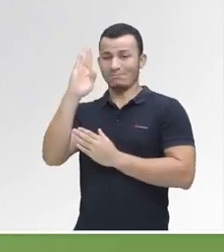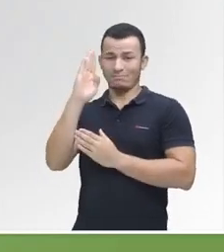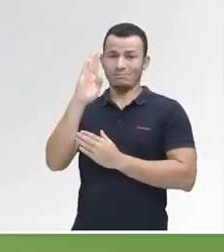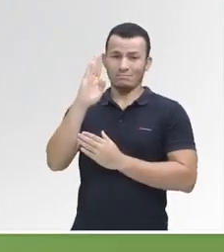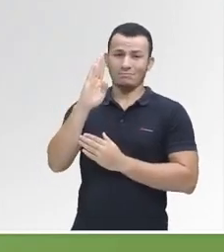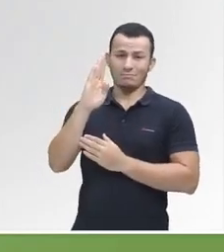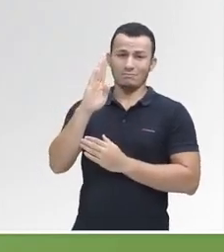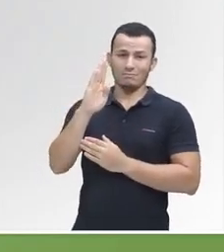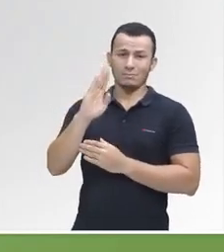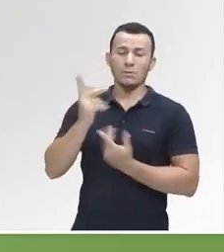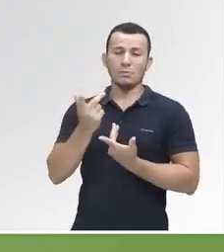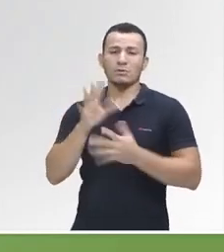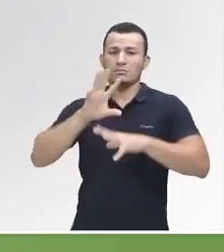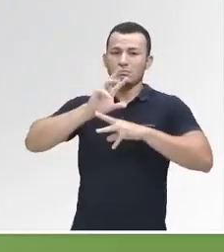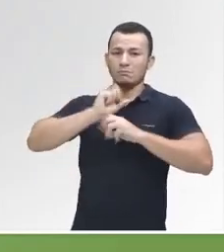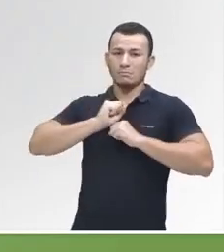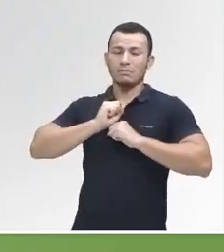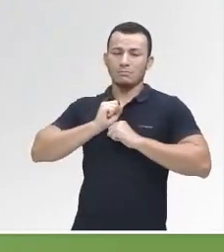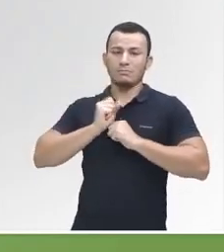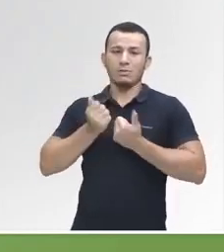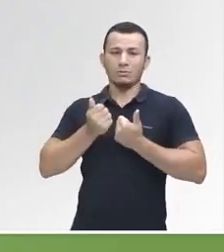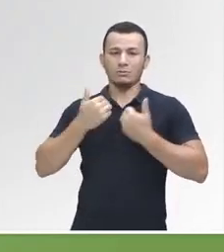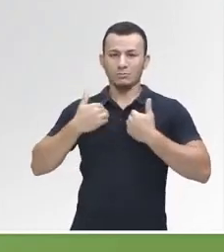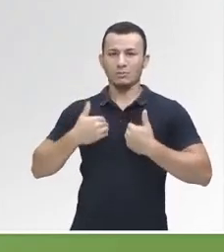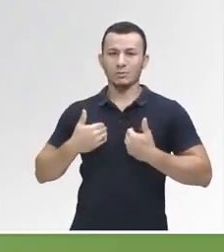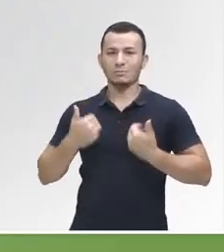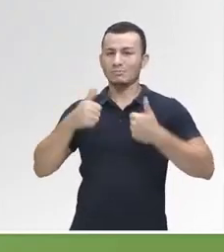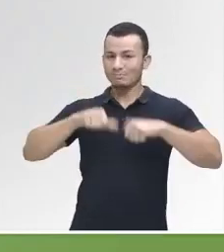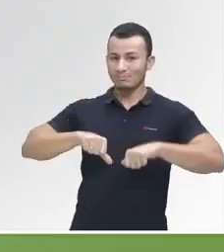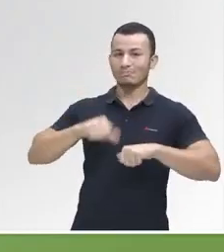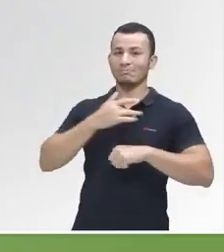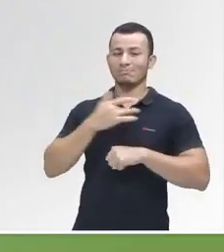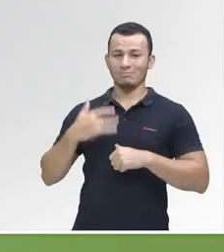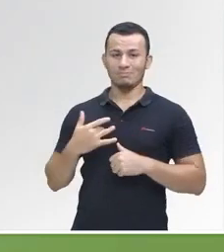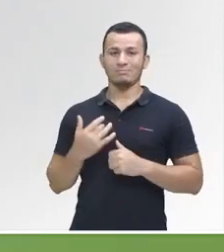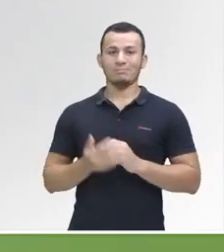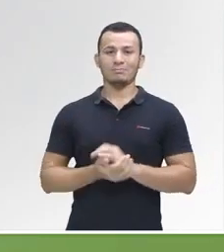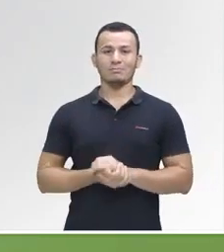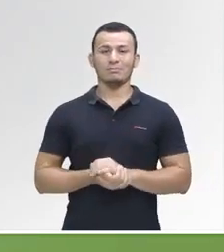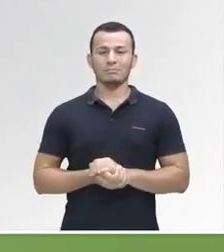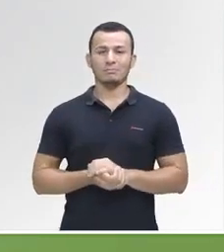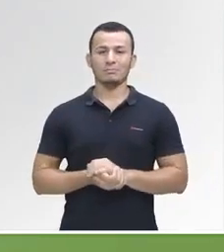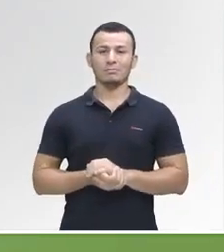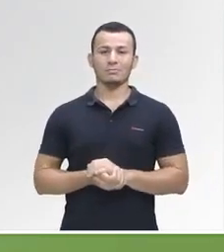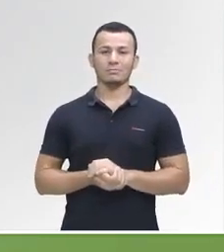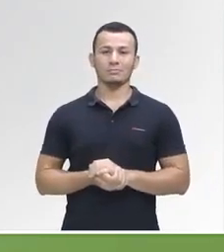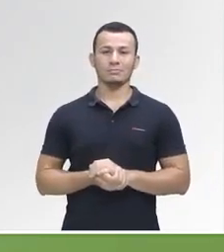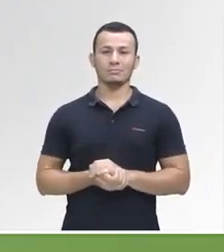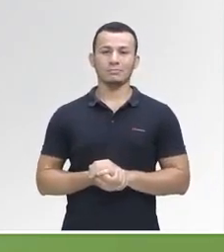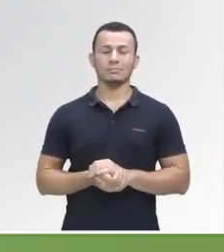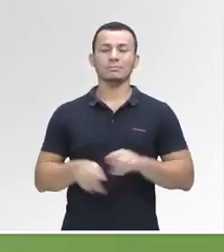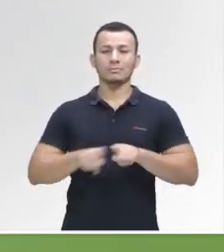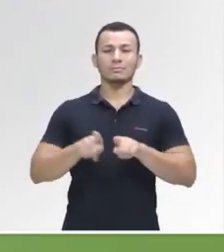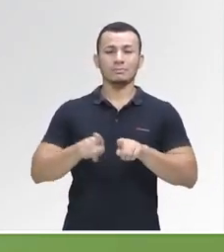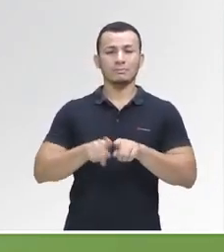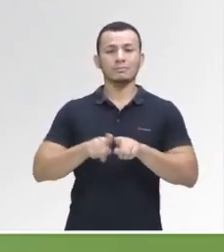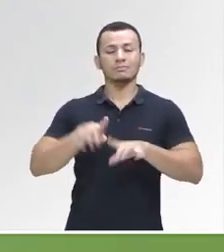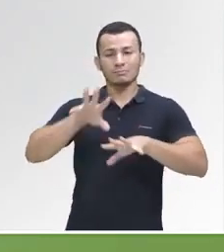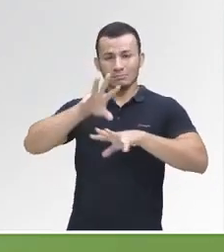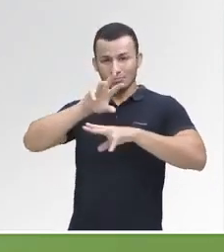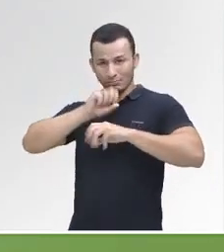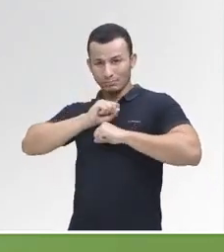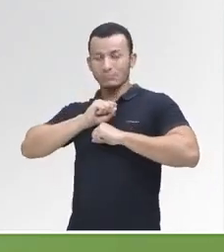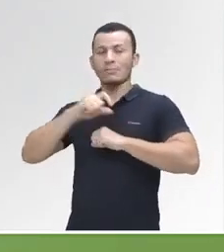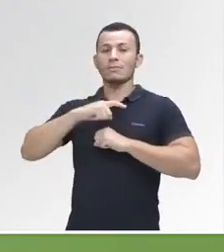que podem causar danos sérios, né, para a sua saúde. Além dos danos da intoxicação, também existe